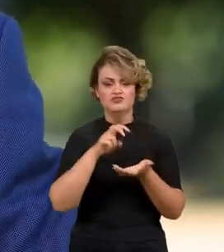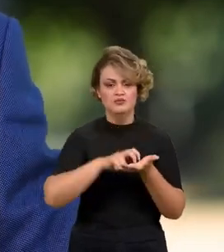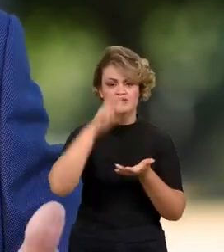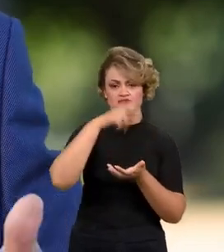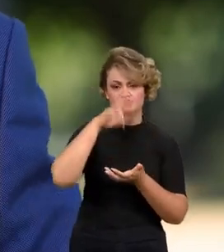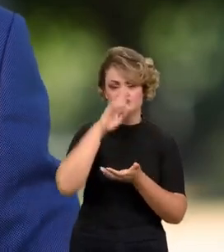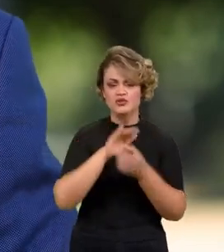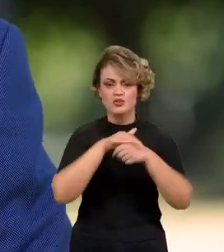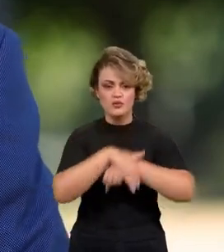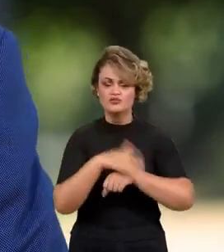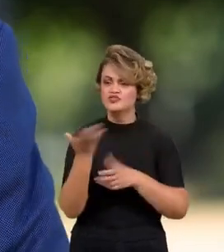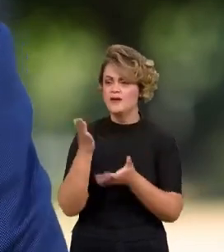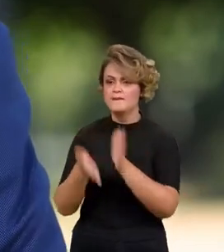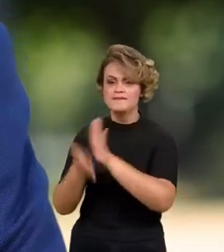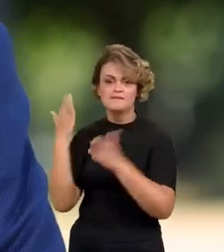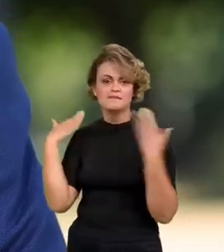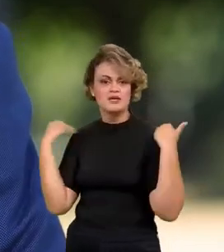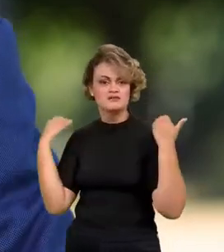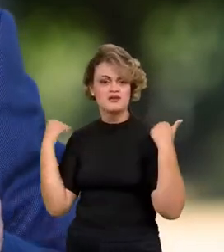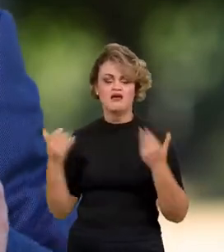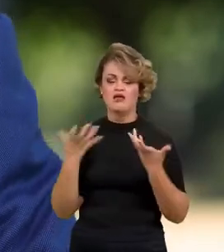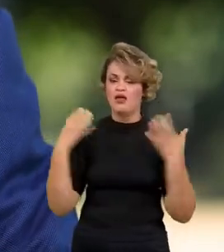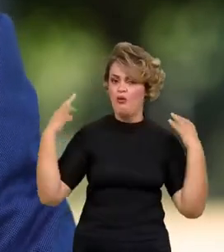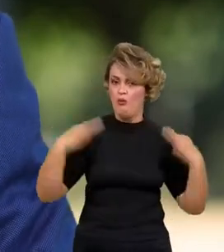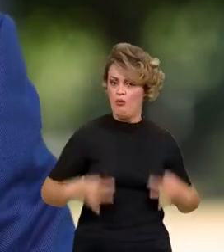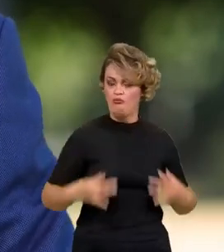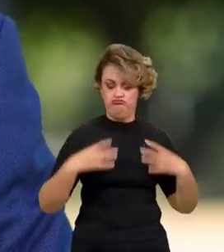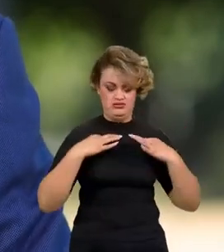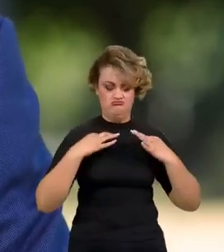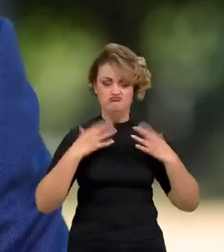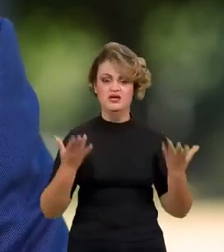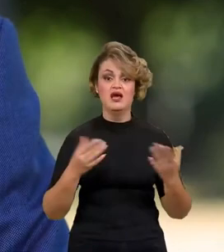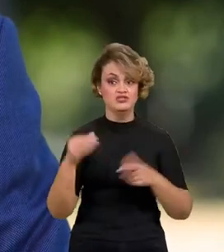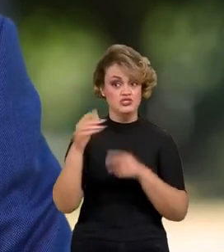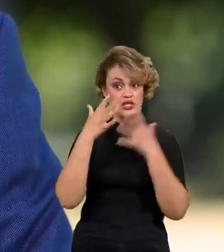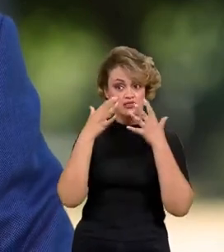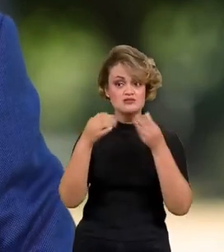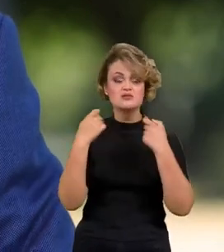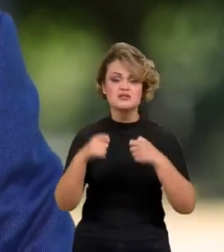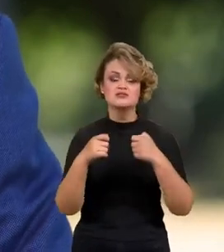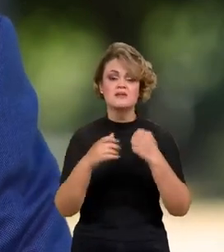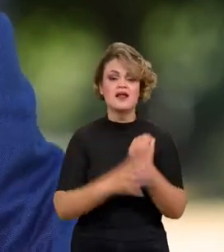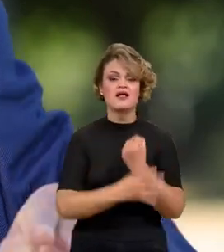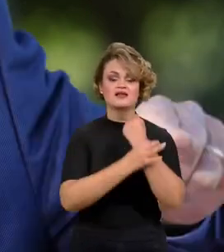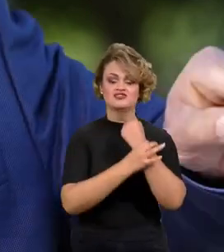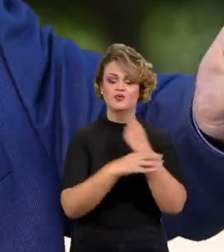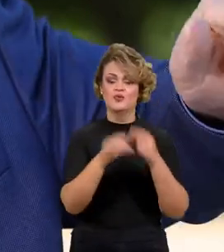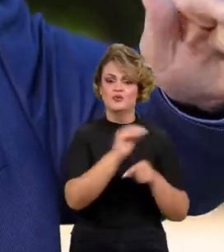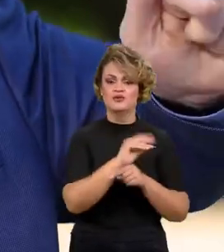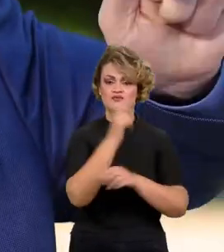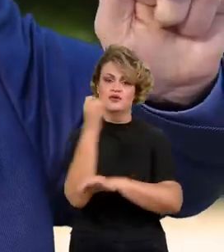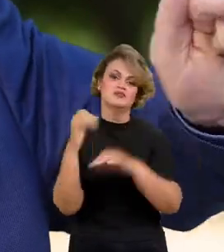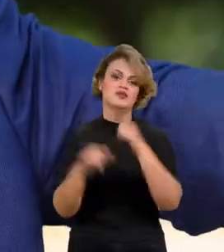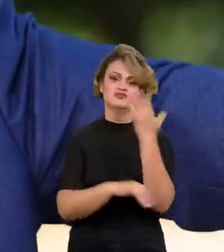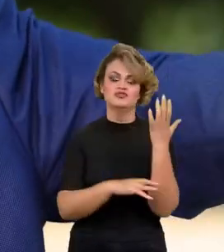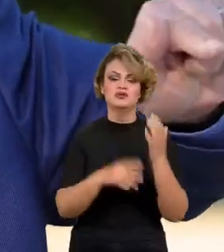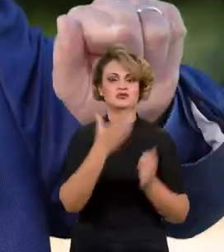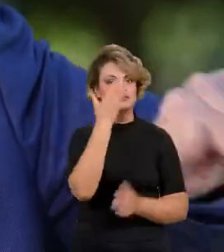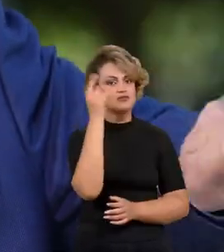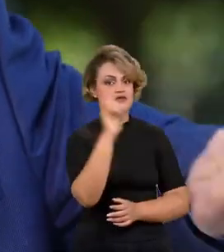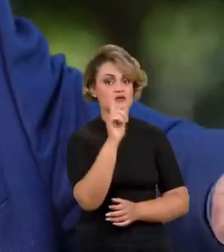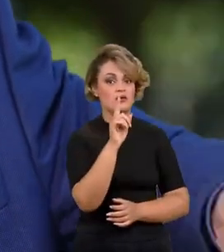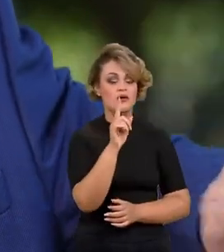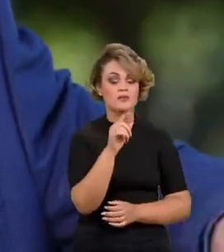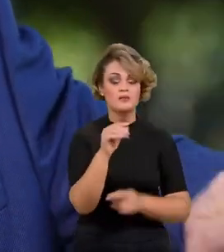que querem se vestir e tudo isso nós temos que cuidar porque isso é garantir o meio ambiente e a gente não pode esquecer que a gente para cuidar do meio ambiente